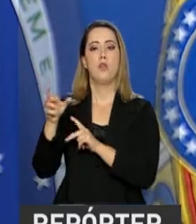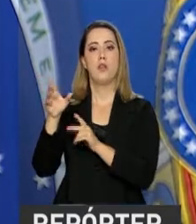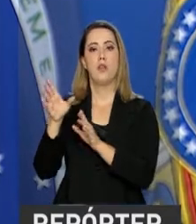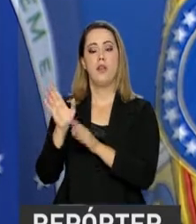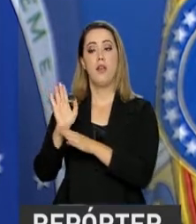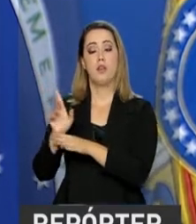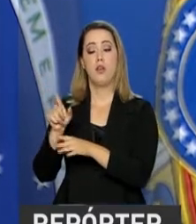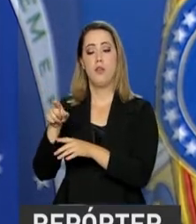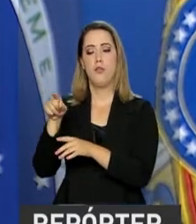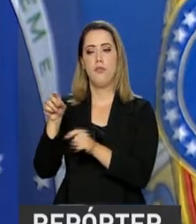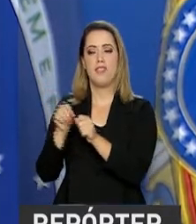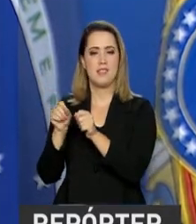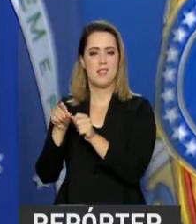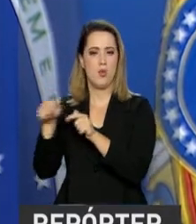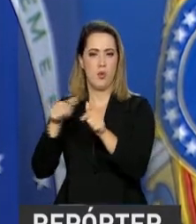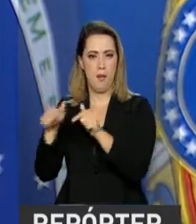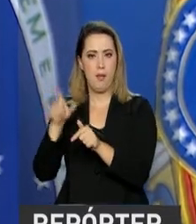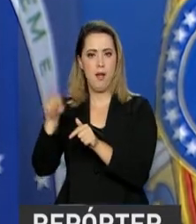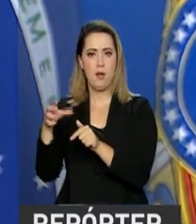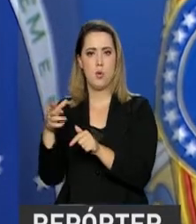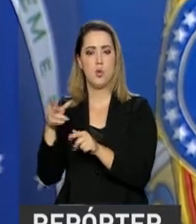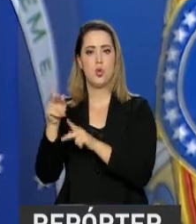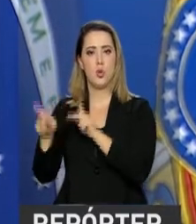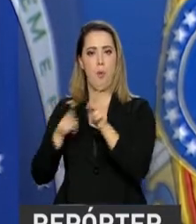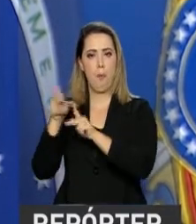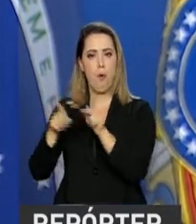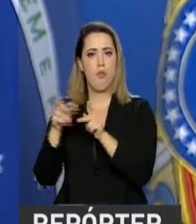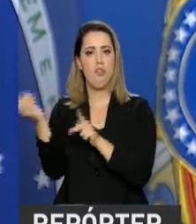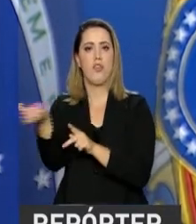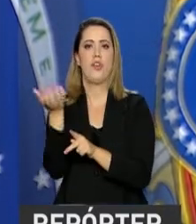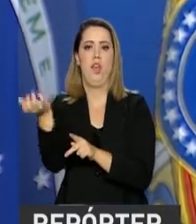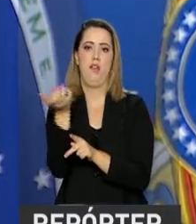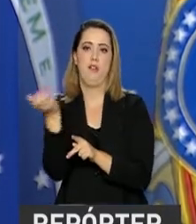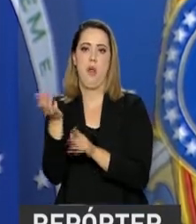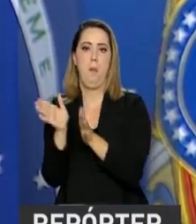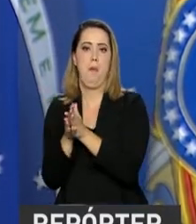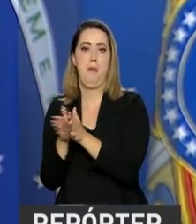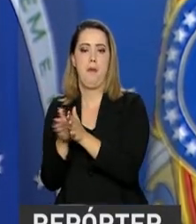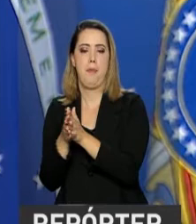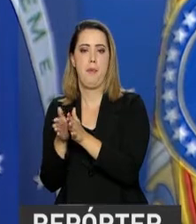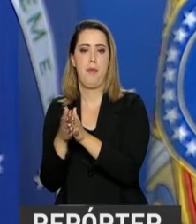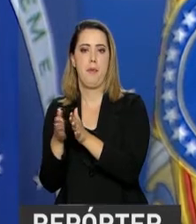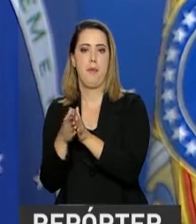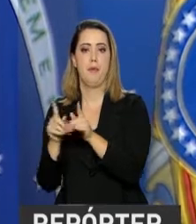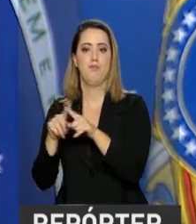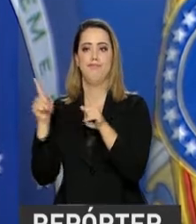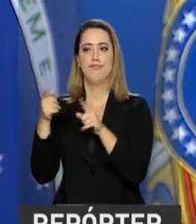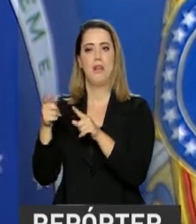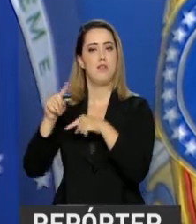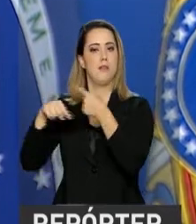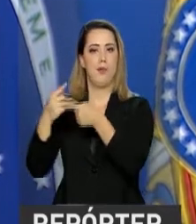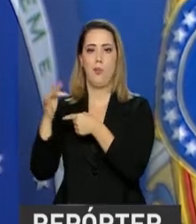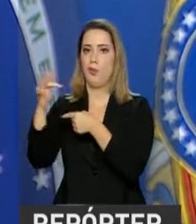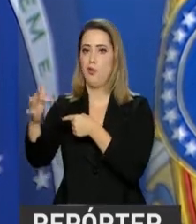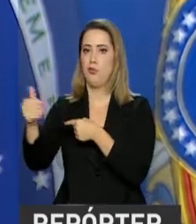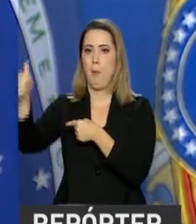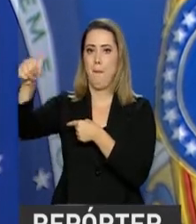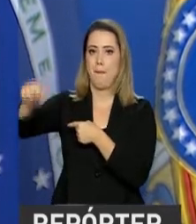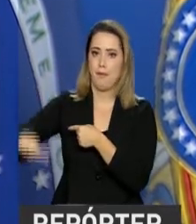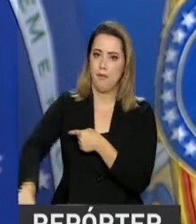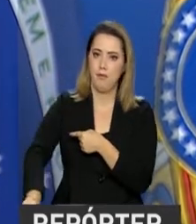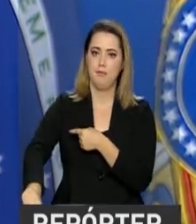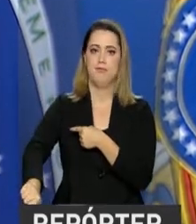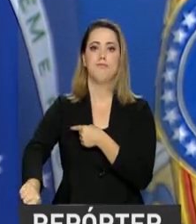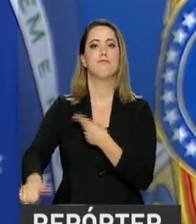são aquelas que produzidas hoje ganhou aplausos amanhã mas causam grande prejuízo depois da